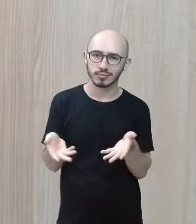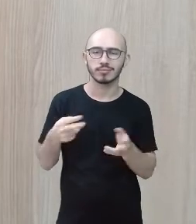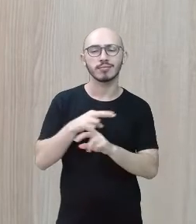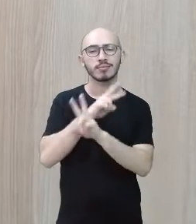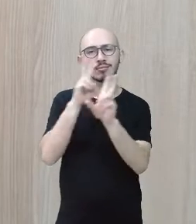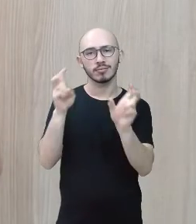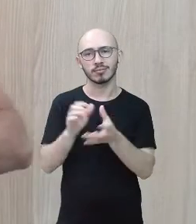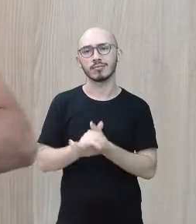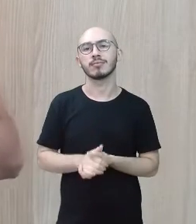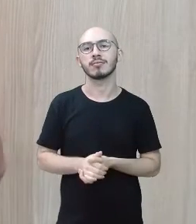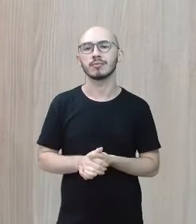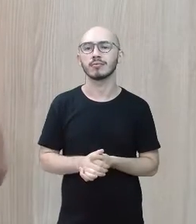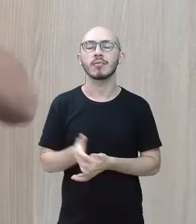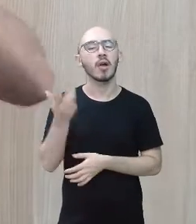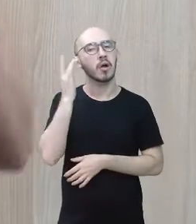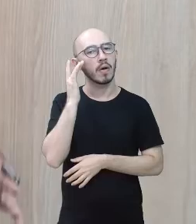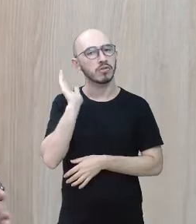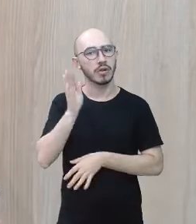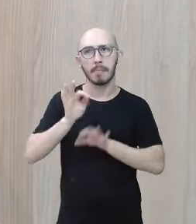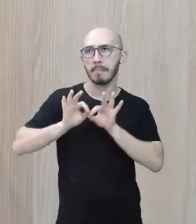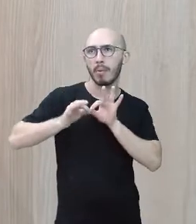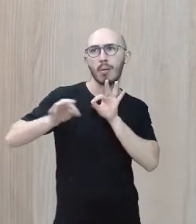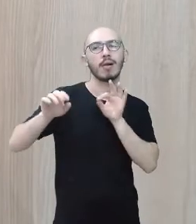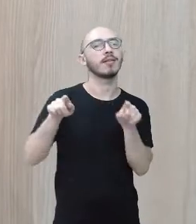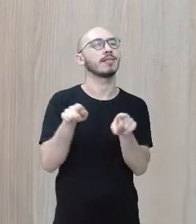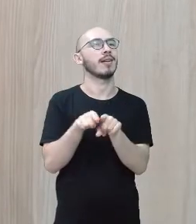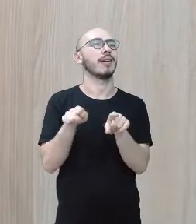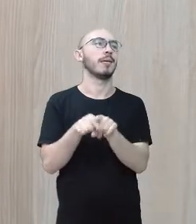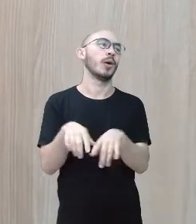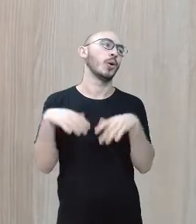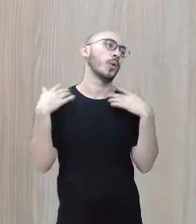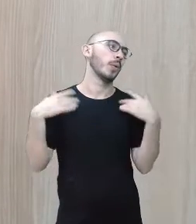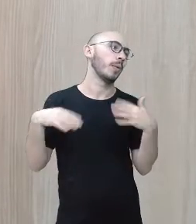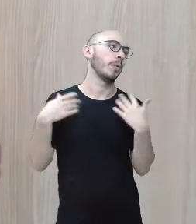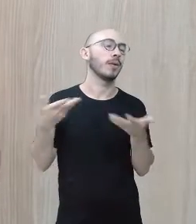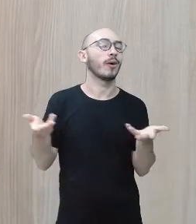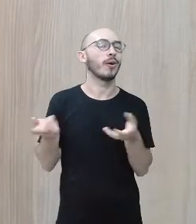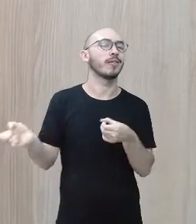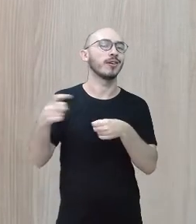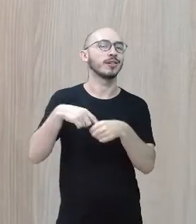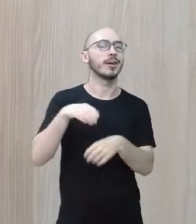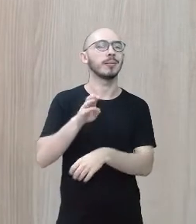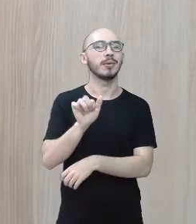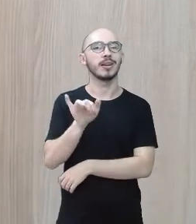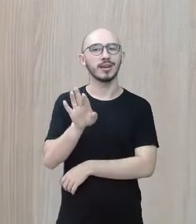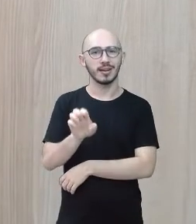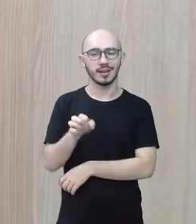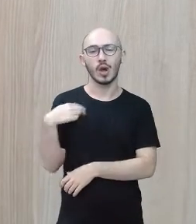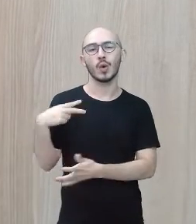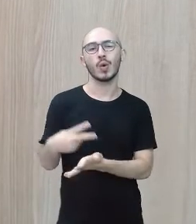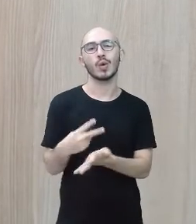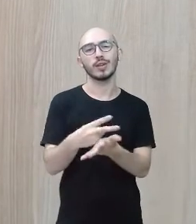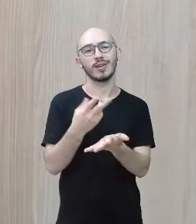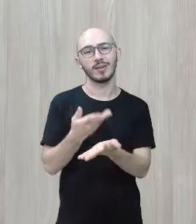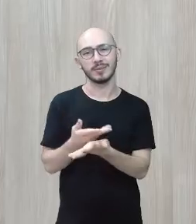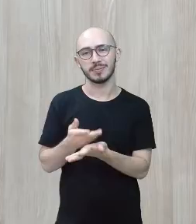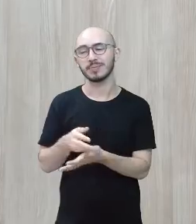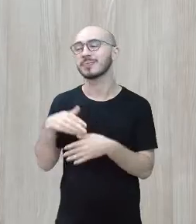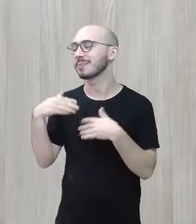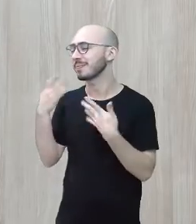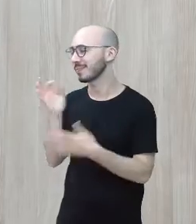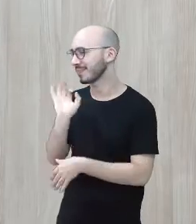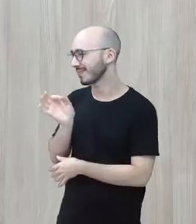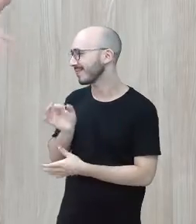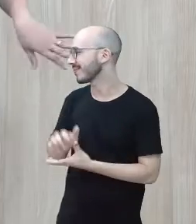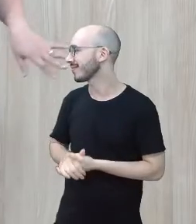tá bom? Então, eu acho que eu falei demais também. Vou passar a palavra para a Briane, que ela vai dar continuidade à aula. Então, né,